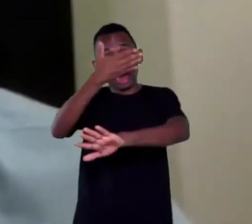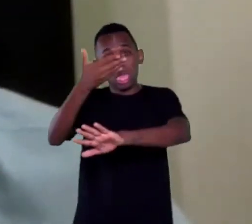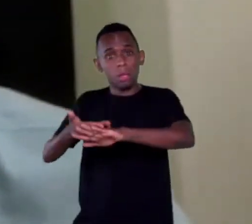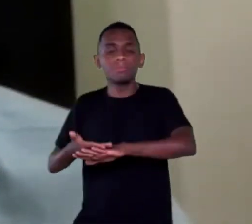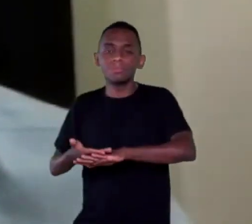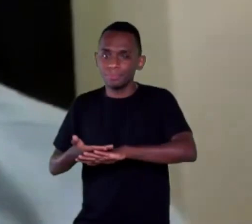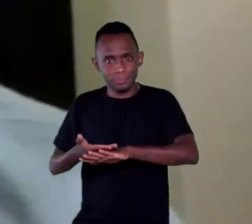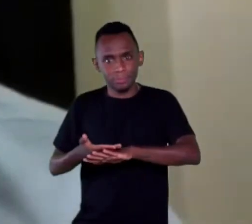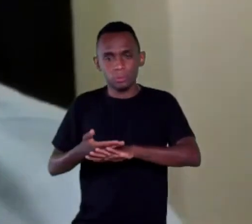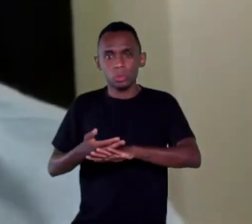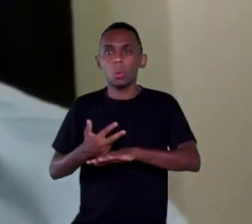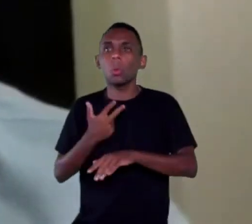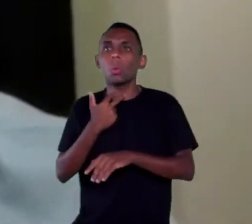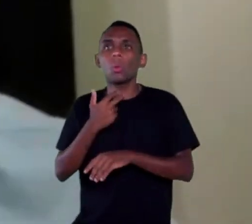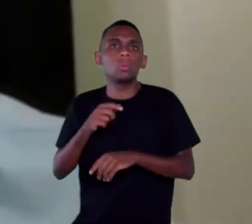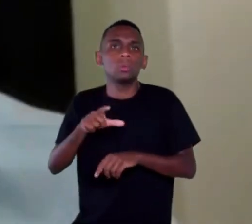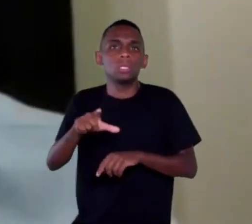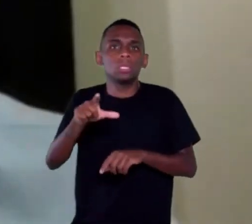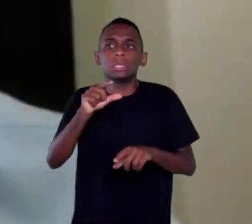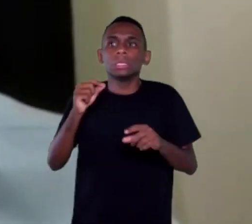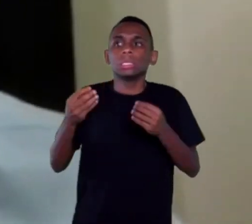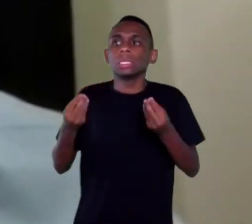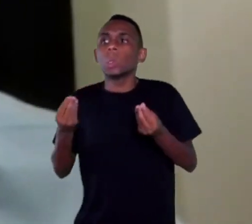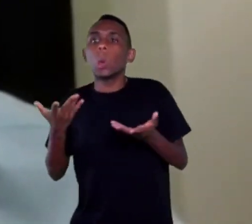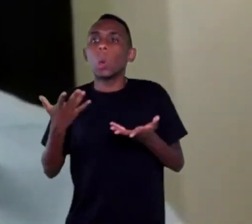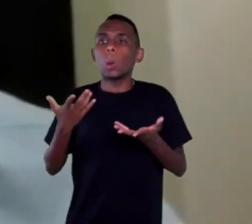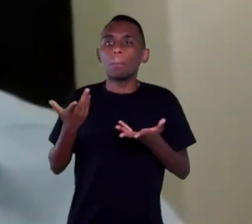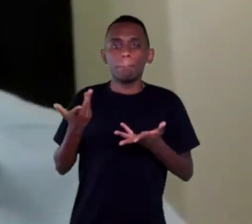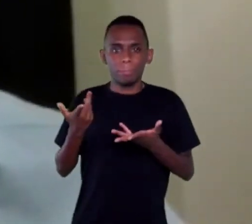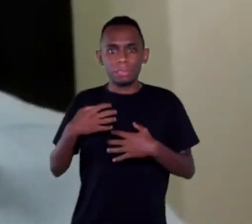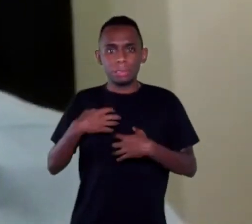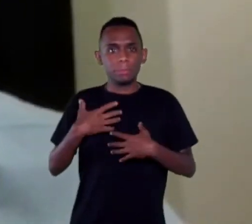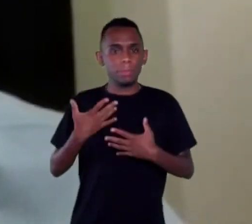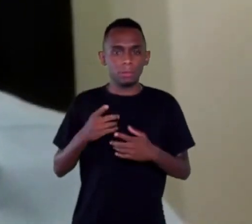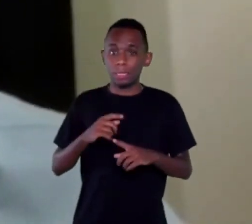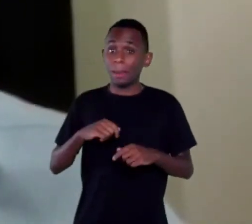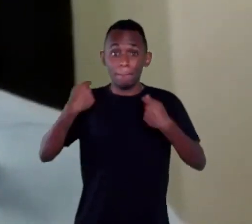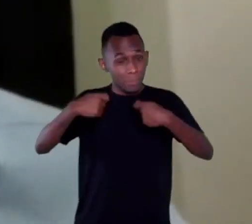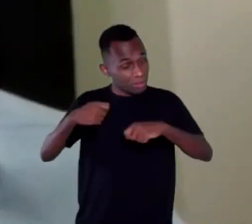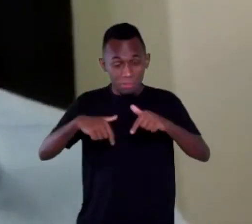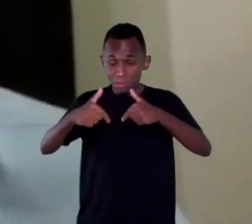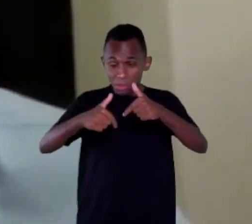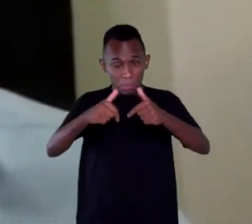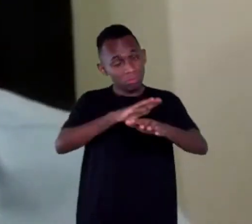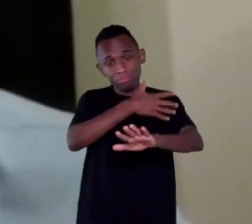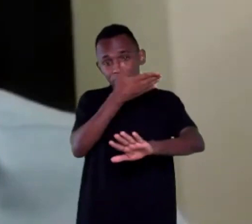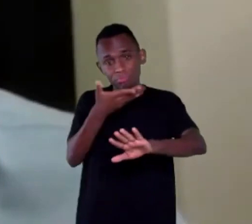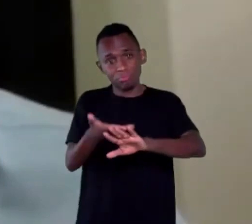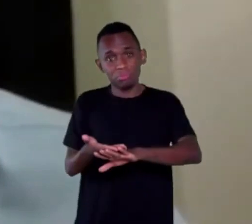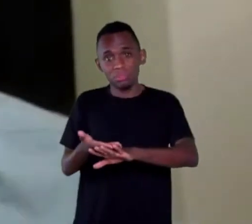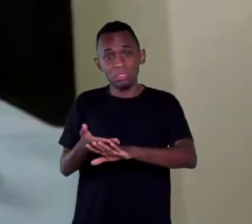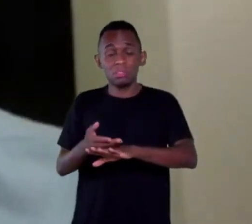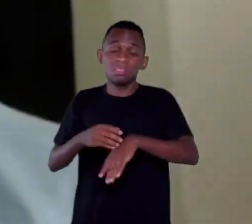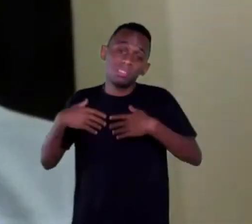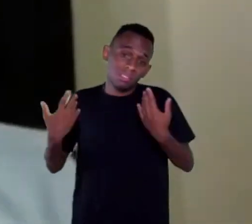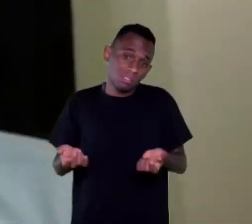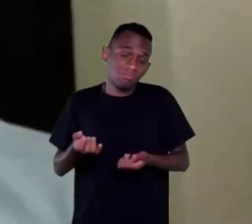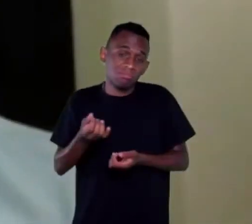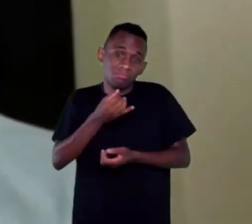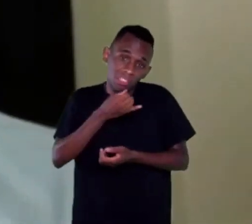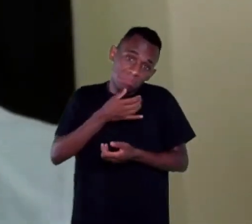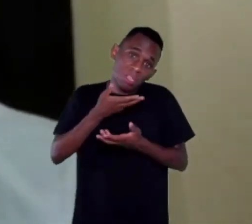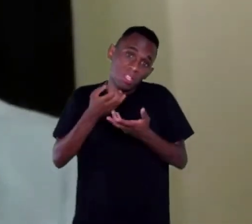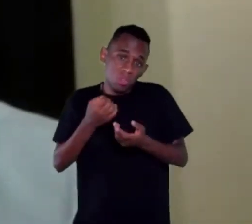de achar ou não achar, ela precisava. Então, assim, infelizmente ou felizmente, porque eu acho